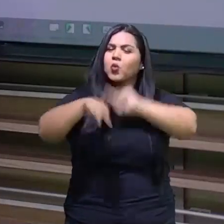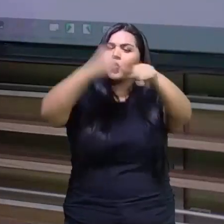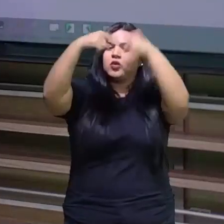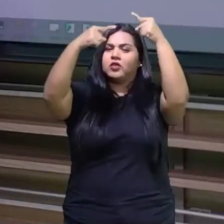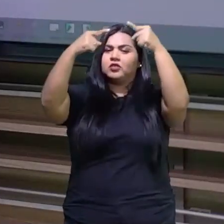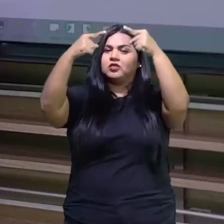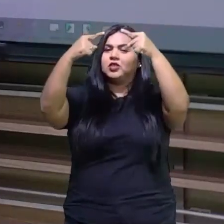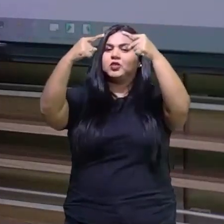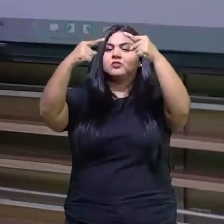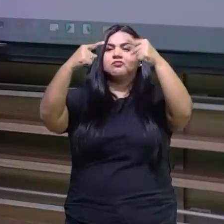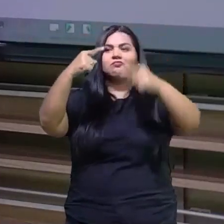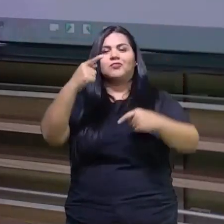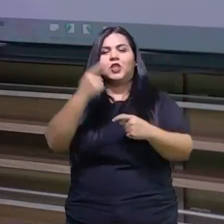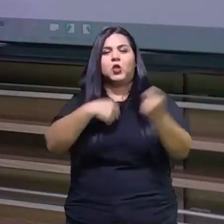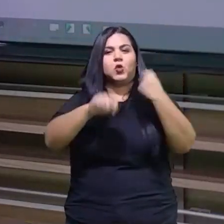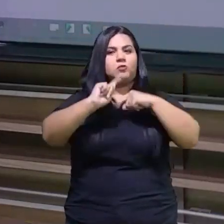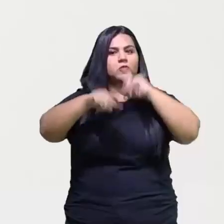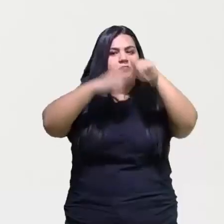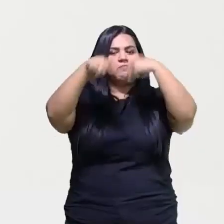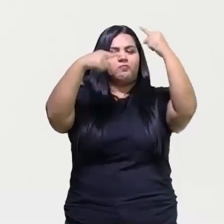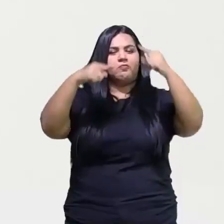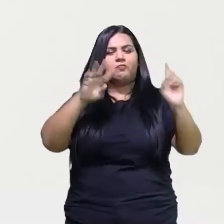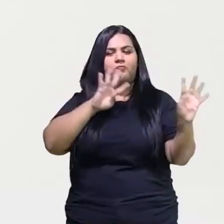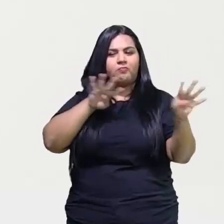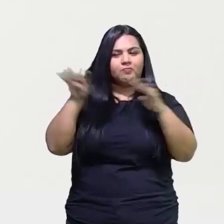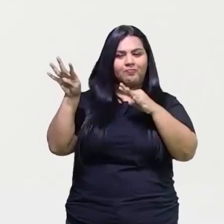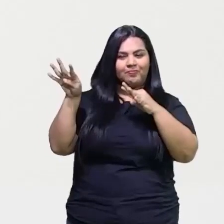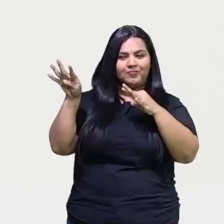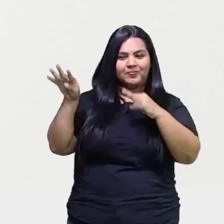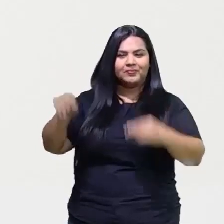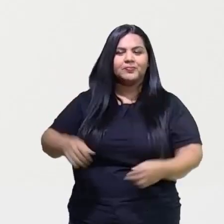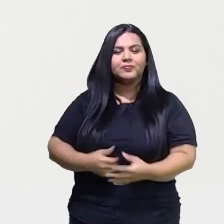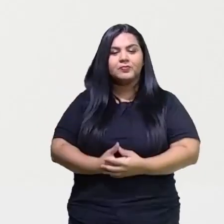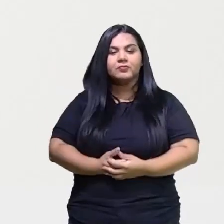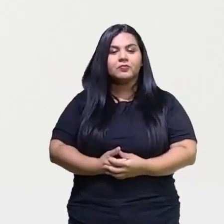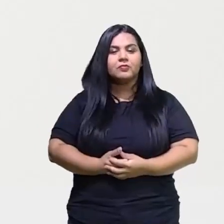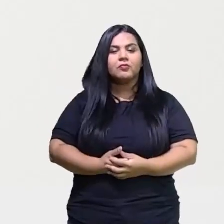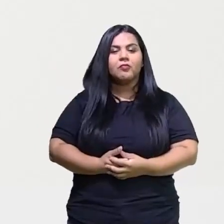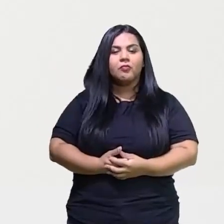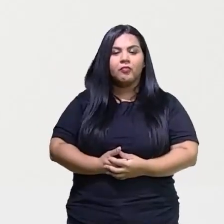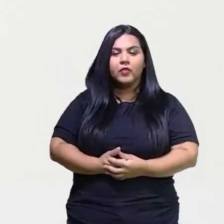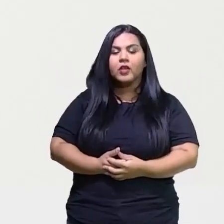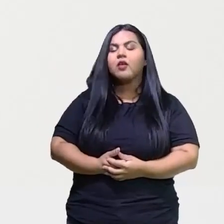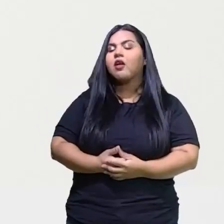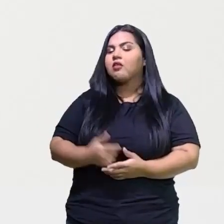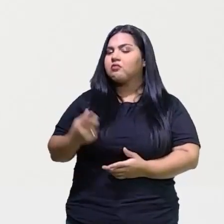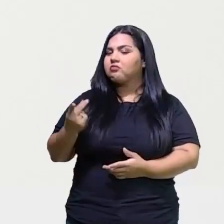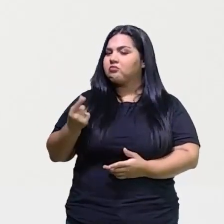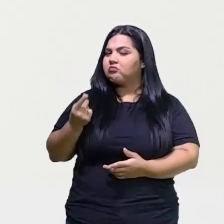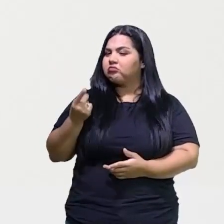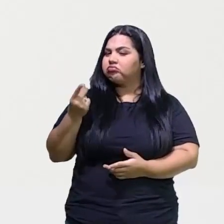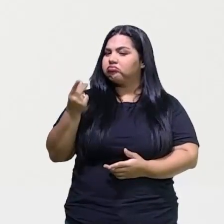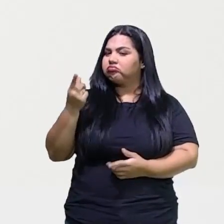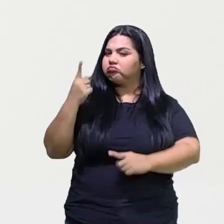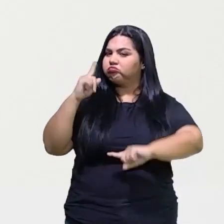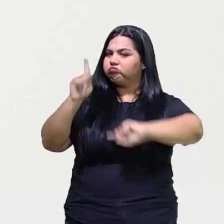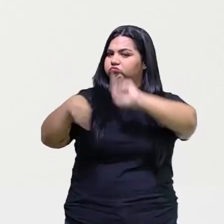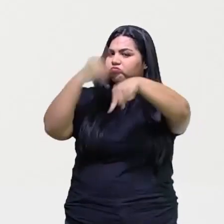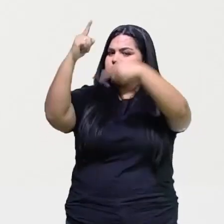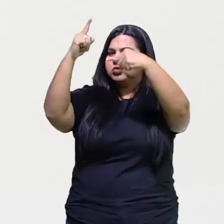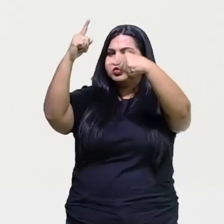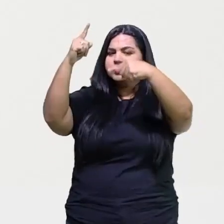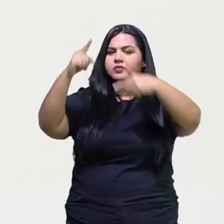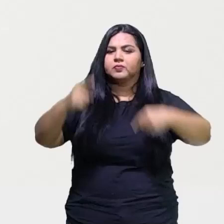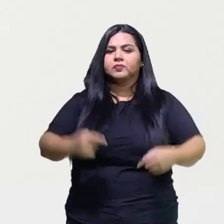Por que vai enriquecer? Porque olha para cá para a tela de novo. Isso vai levar ao enriquecimento. Opa, minha canetinha aqui deu uma